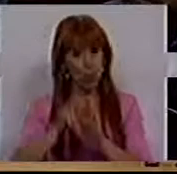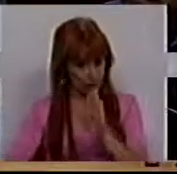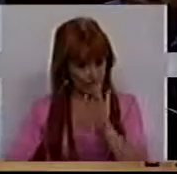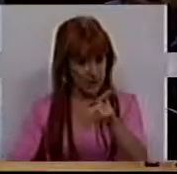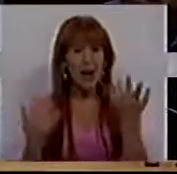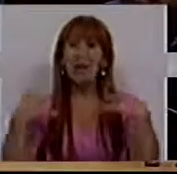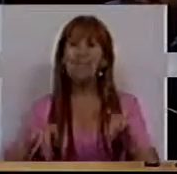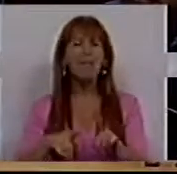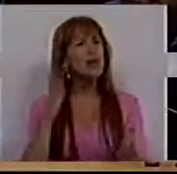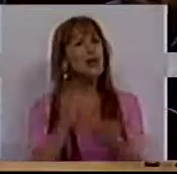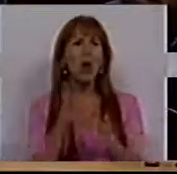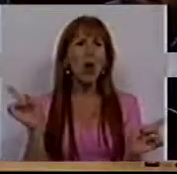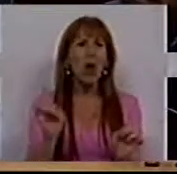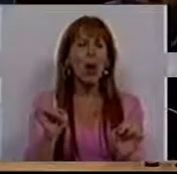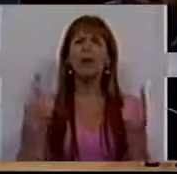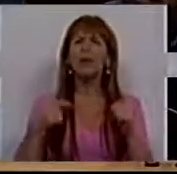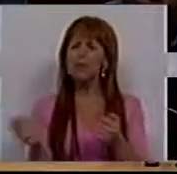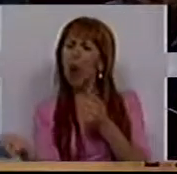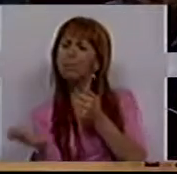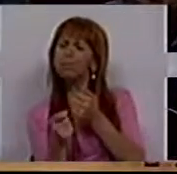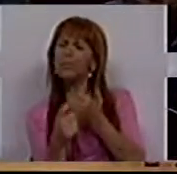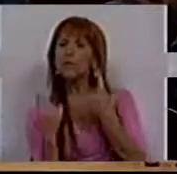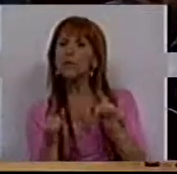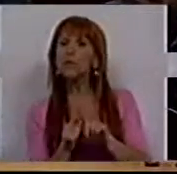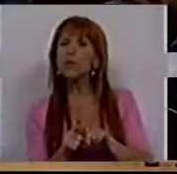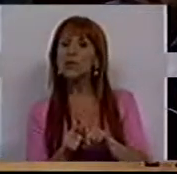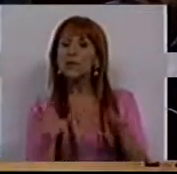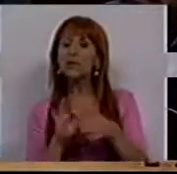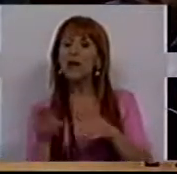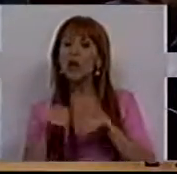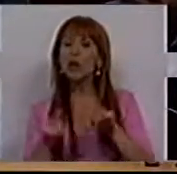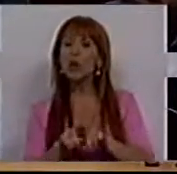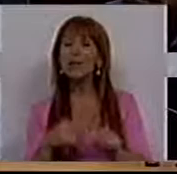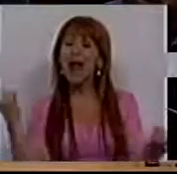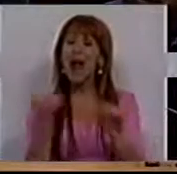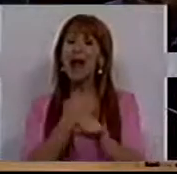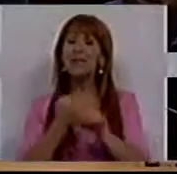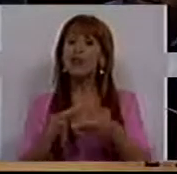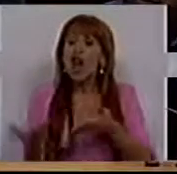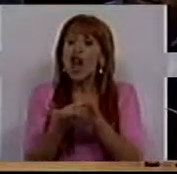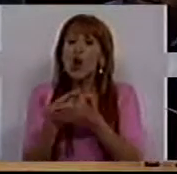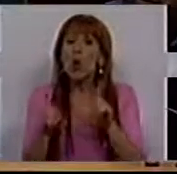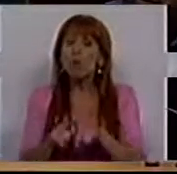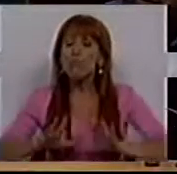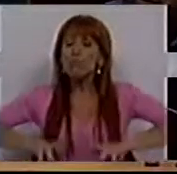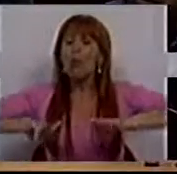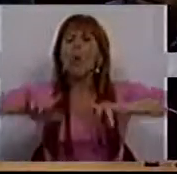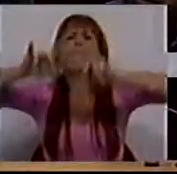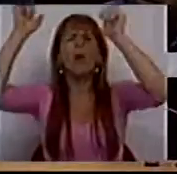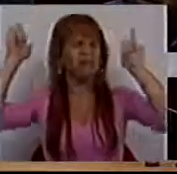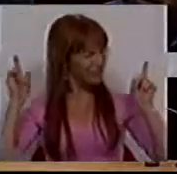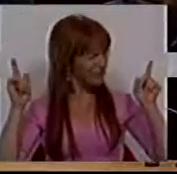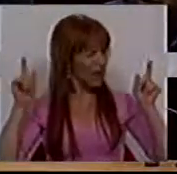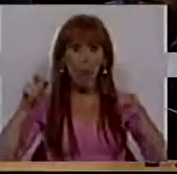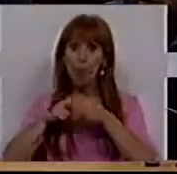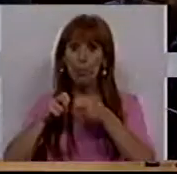regulamenta, mas não fica por aí. Tem subjacente a visão do jogo como uma atividade de negócio a desenvolver. E